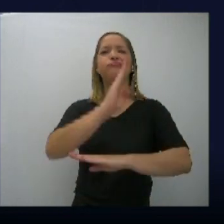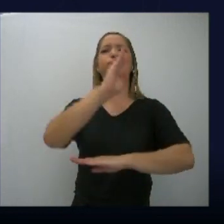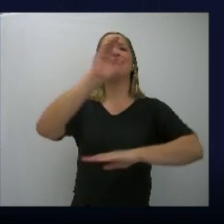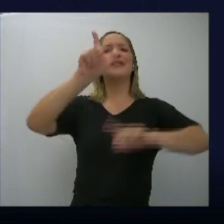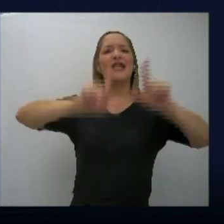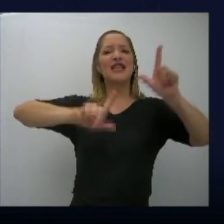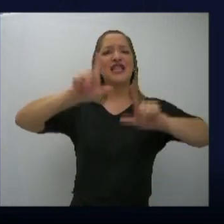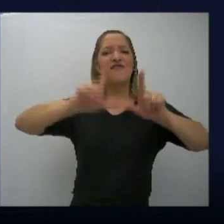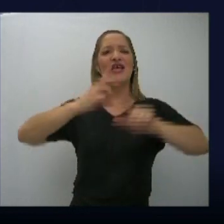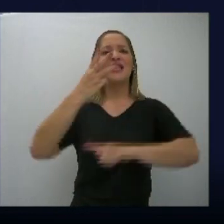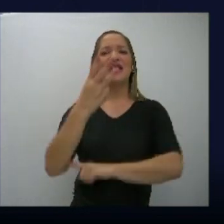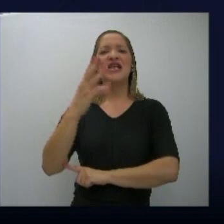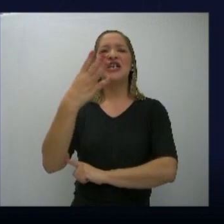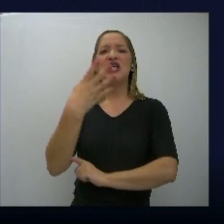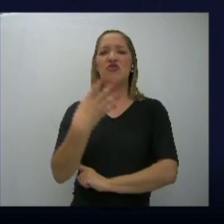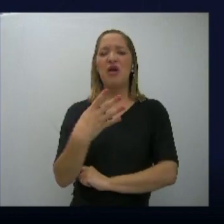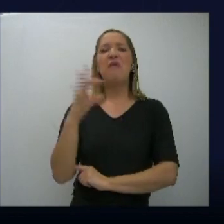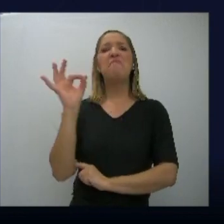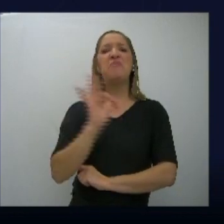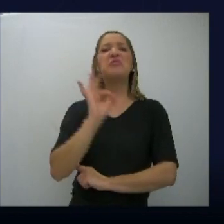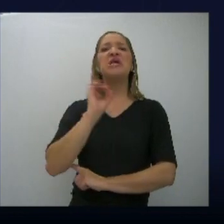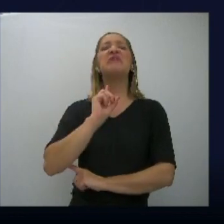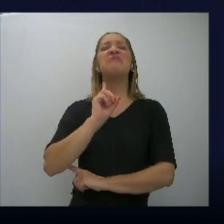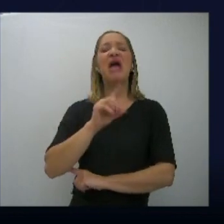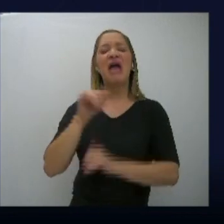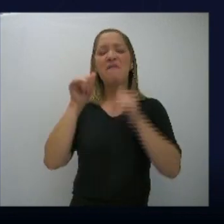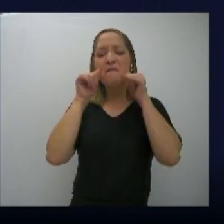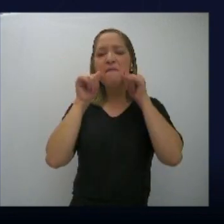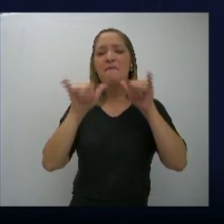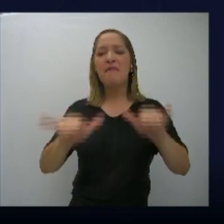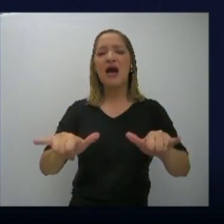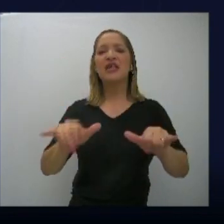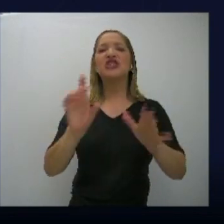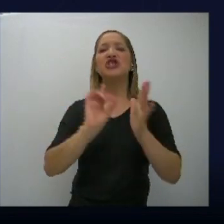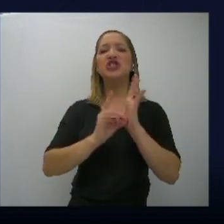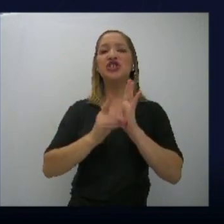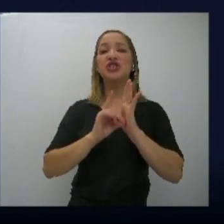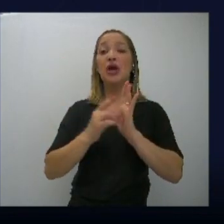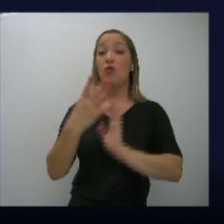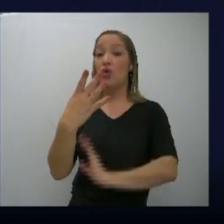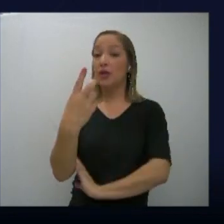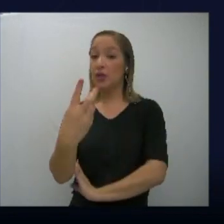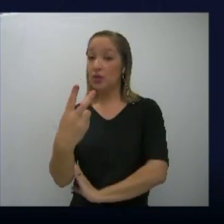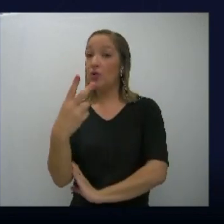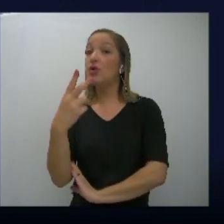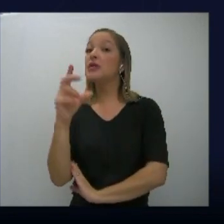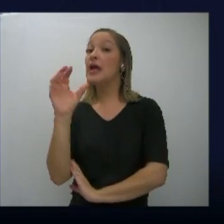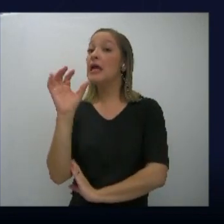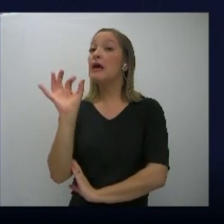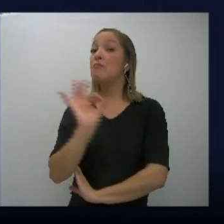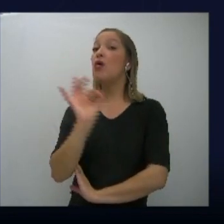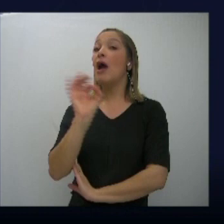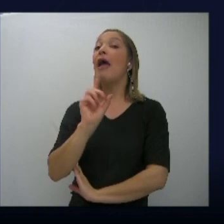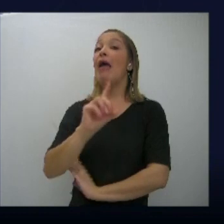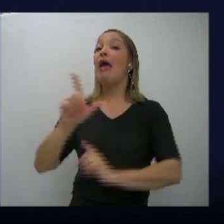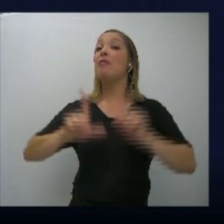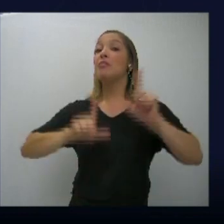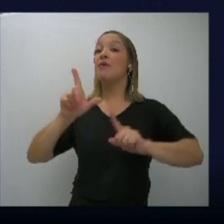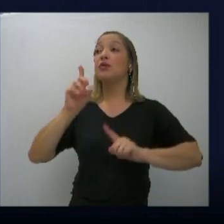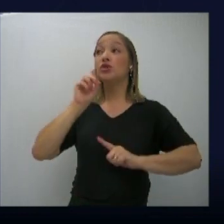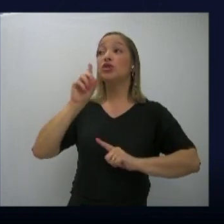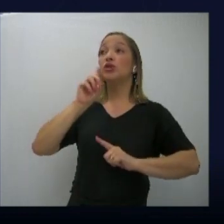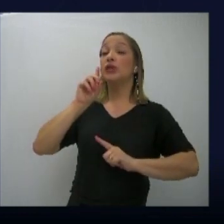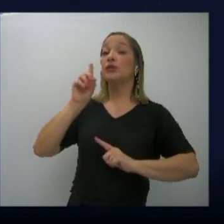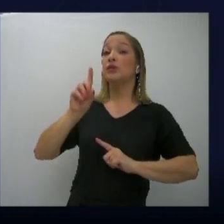34 por cento já é em marketing digital no Brasil 42 ainda a TV Então esse os Estados Unidos é muito mais mídia